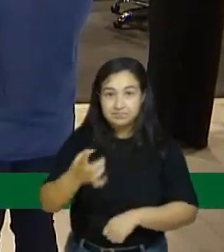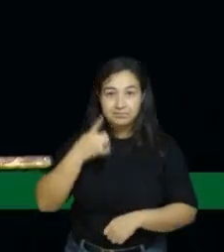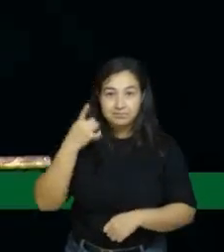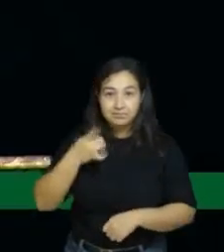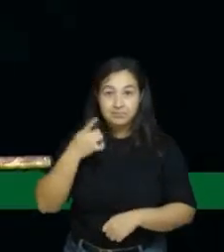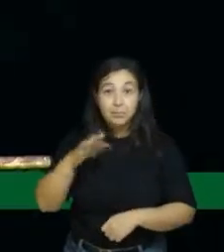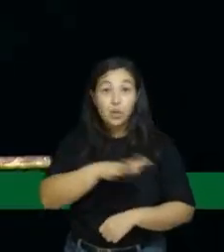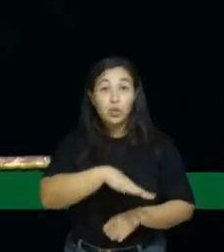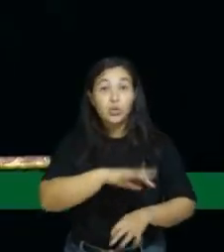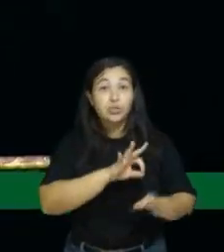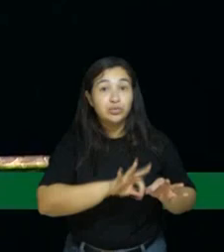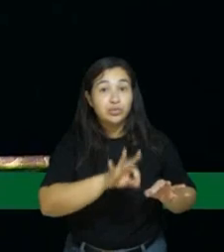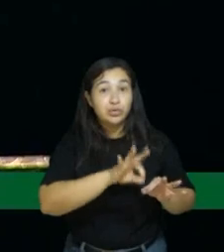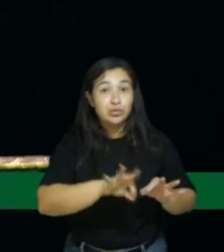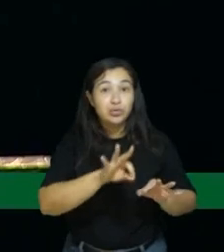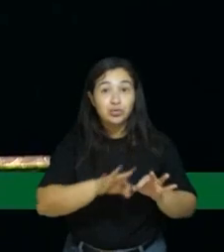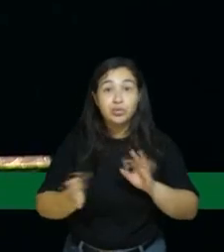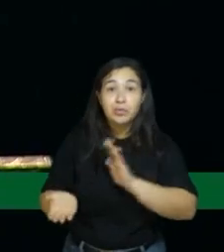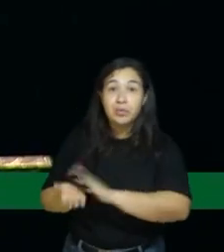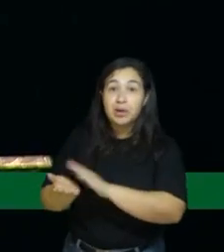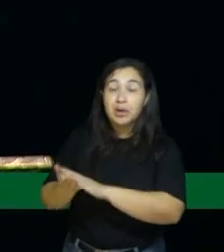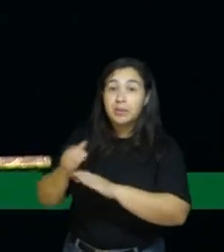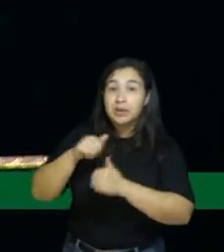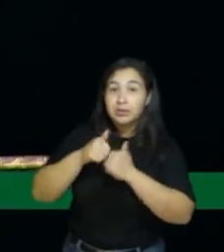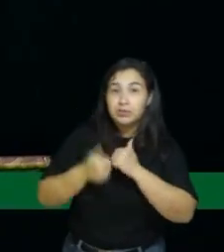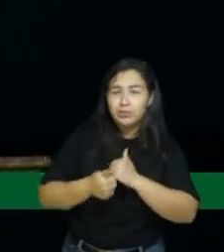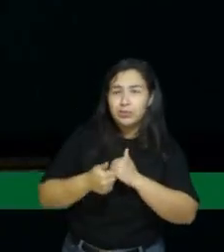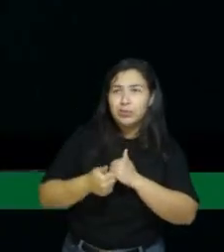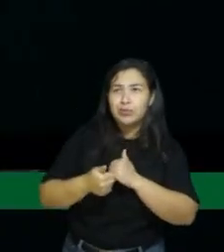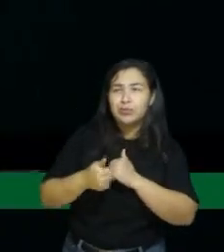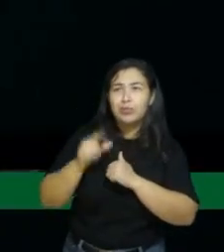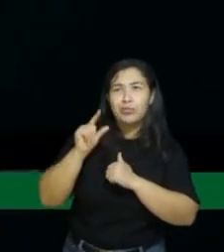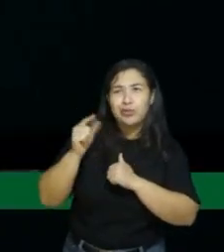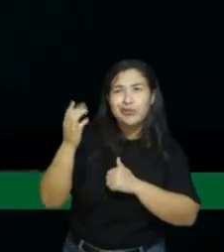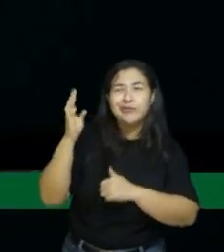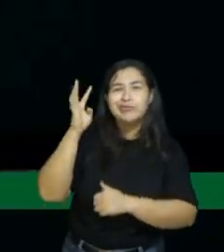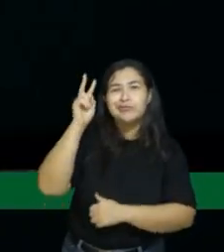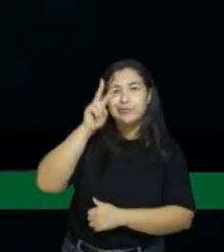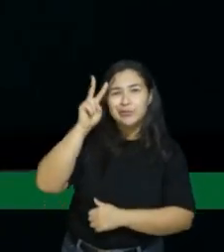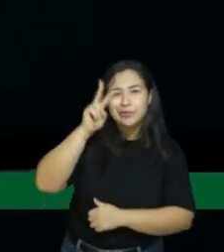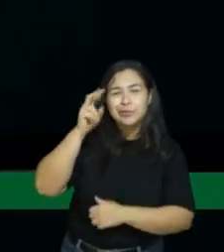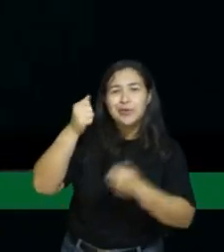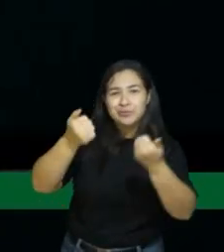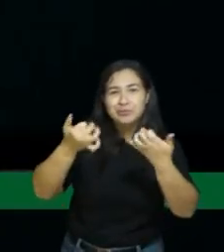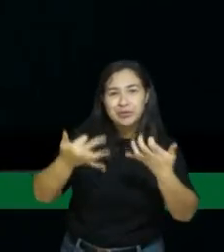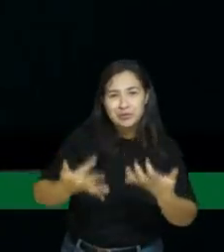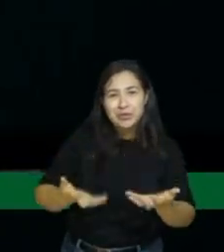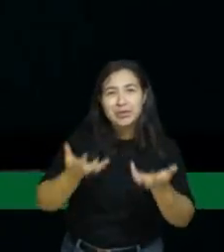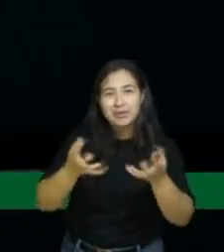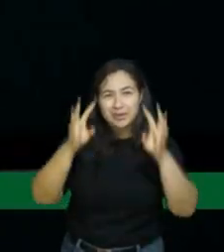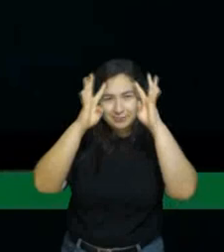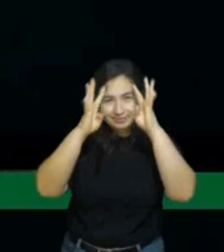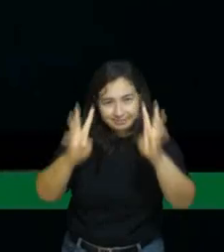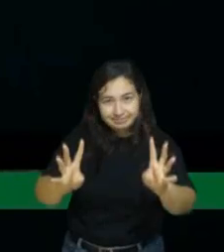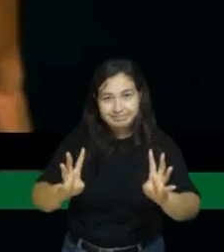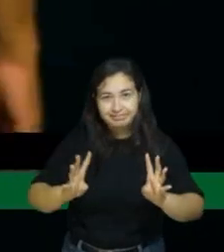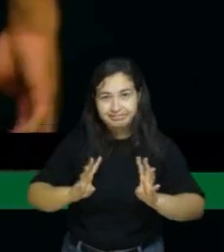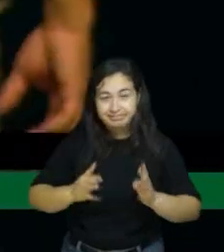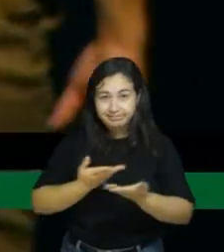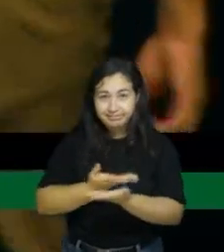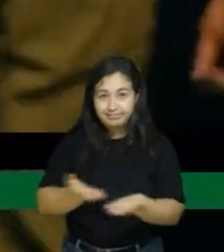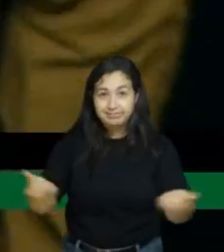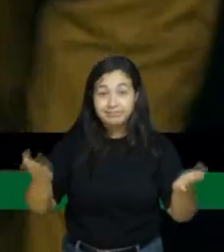Instituto viva para desporto eu tenho que retroceder um pouco e eu gostaria muito da atenção dos nossos deputados das nossas deputadas nesse momento